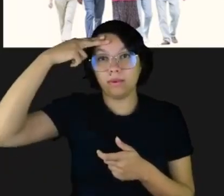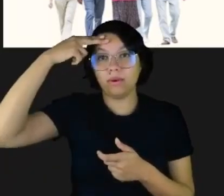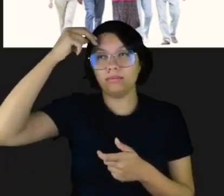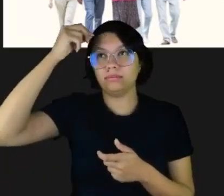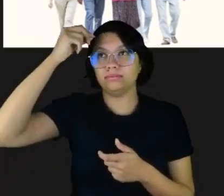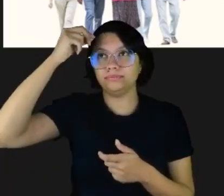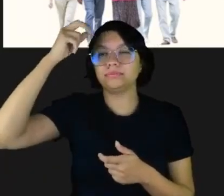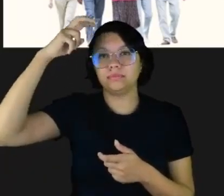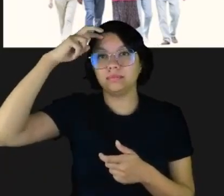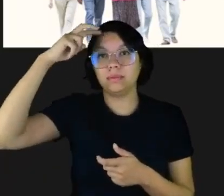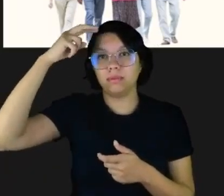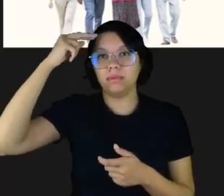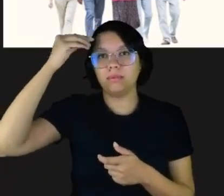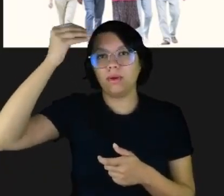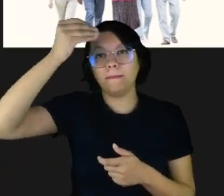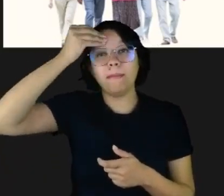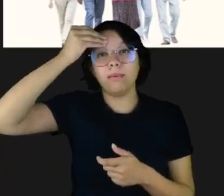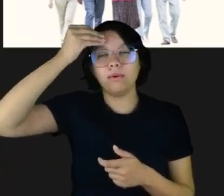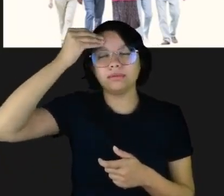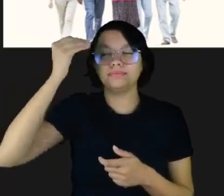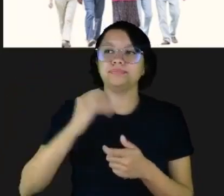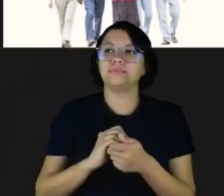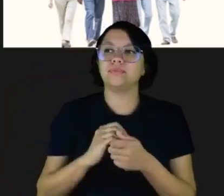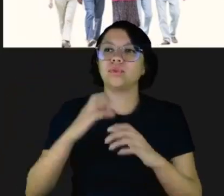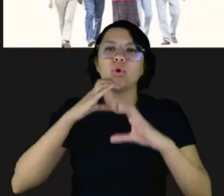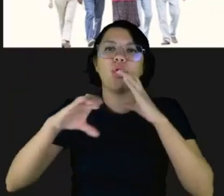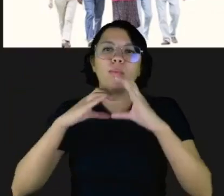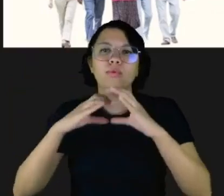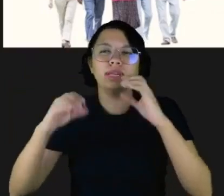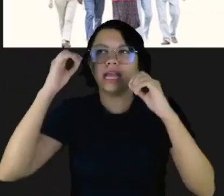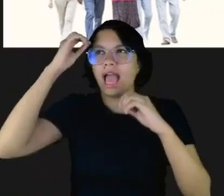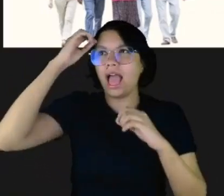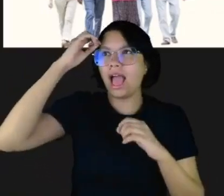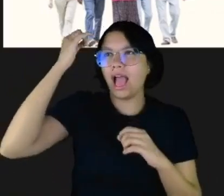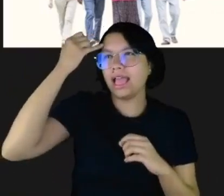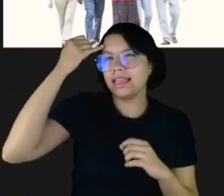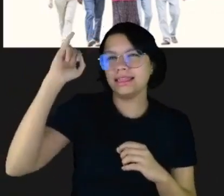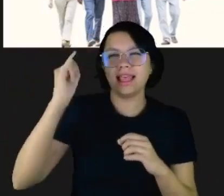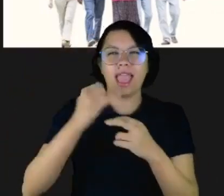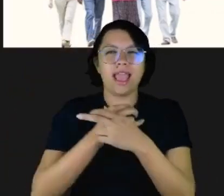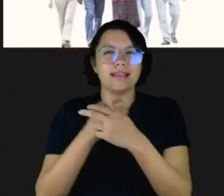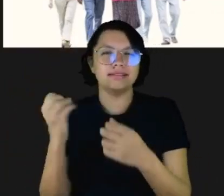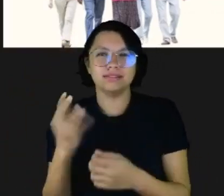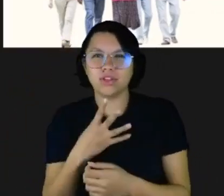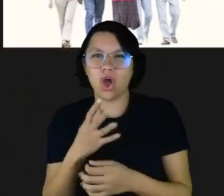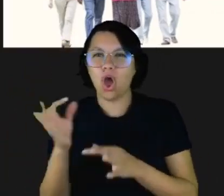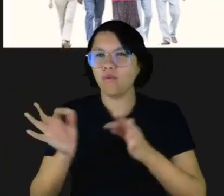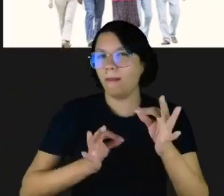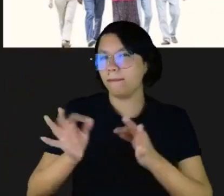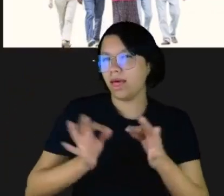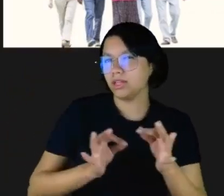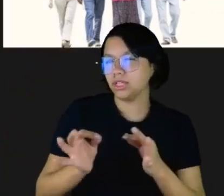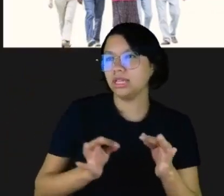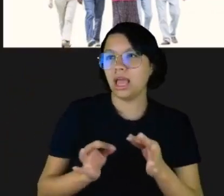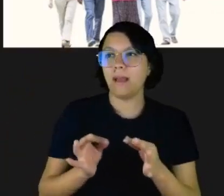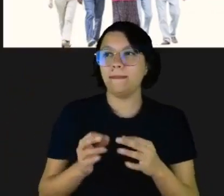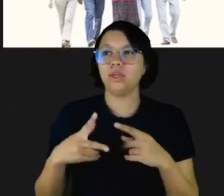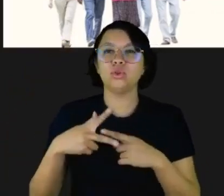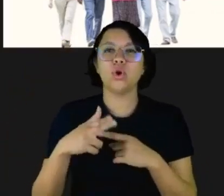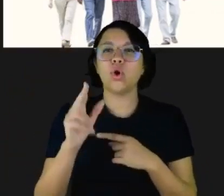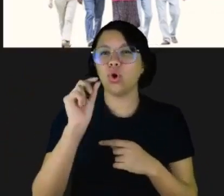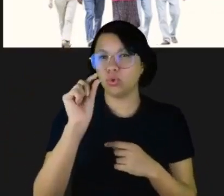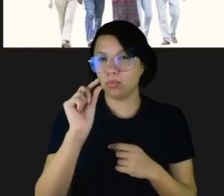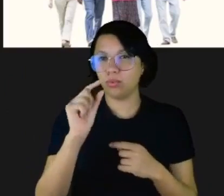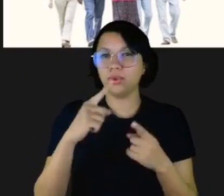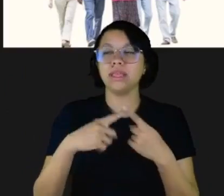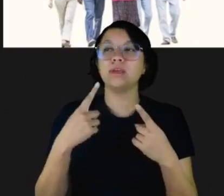atenção, comunicar-se bem, ser criativo e ter planejamento. Aqui cortou um pouquinho, mas é a capacidade